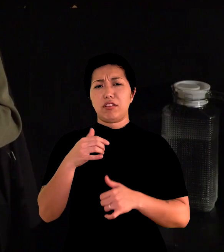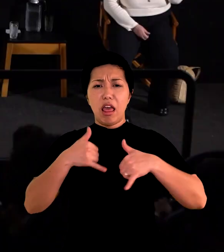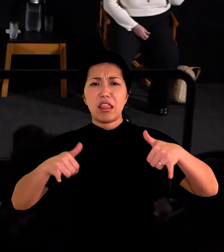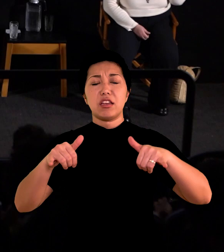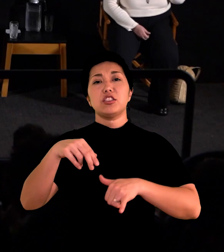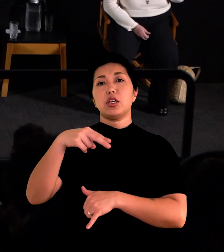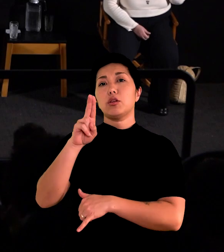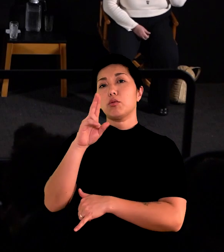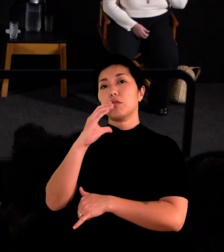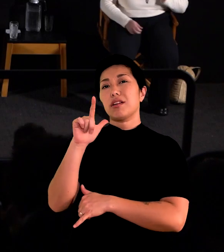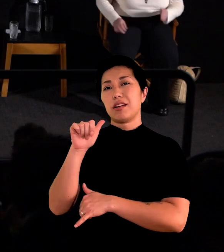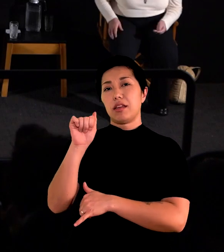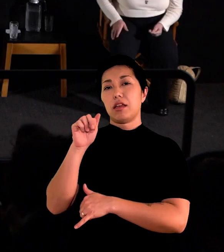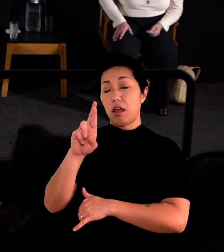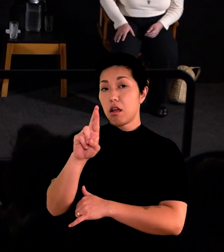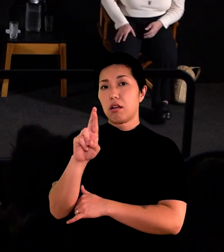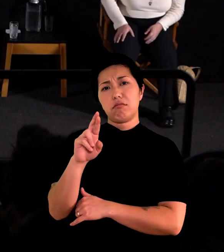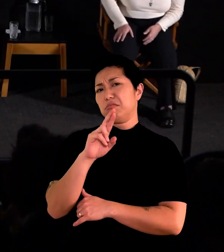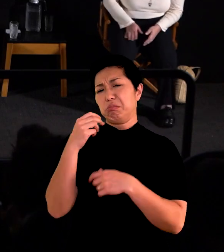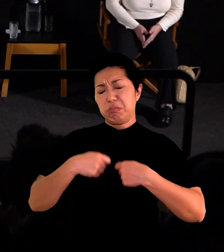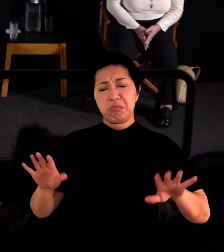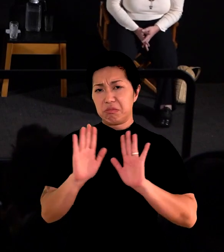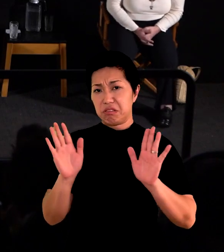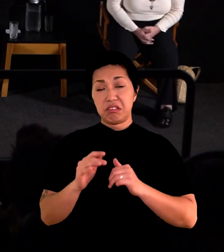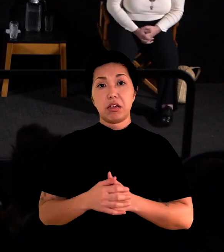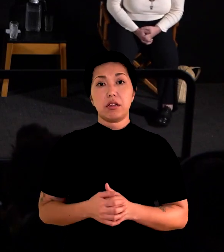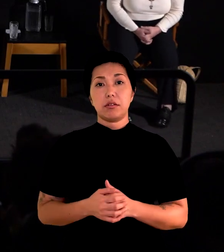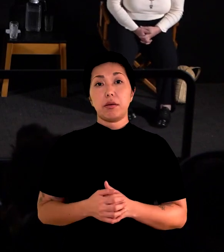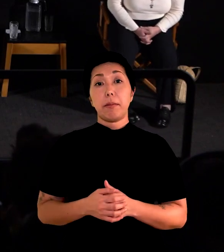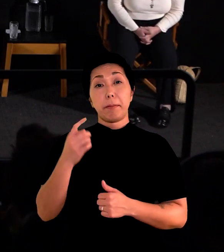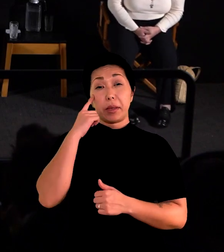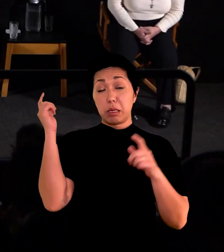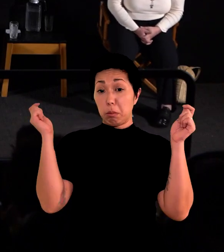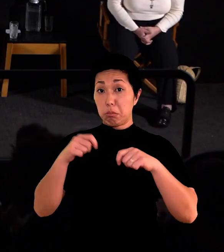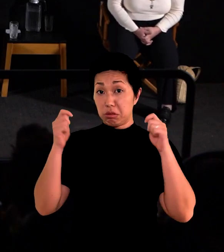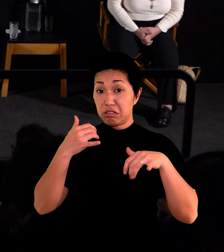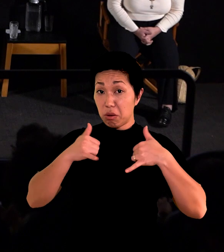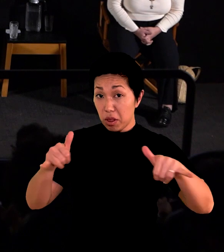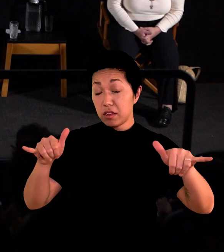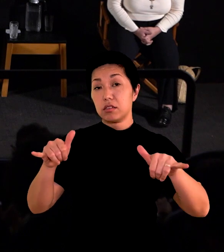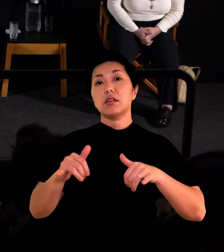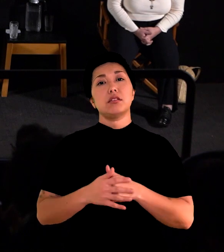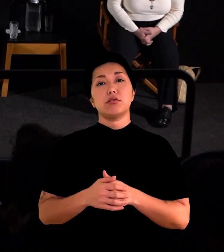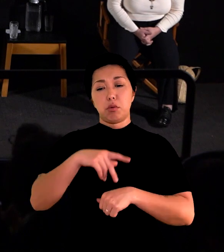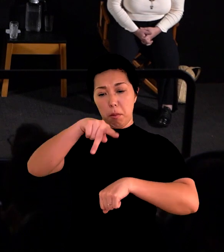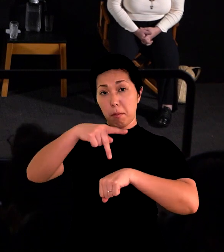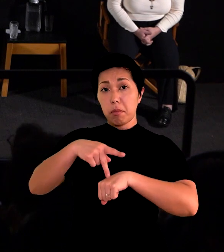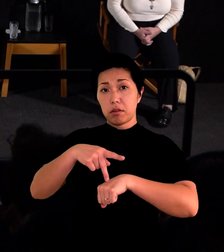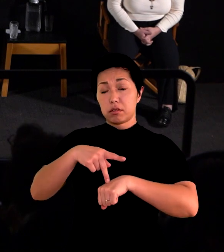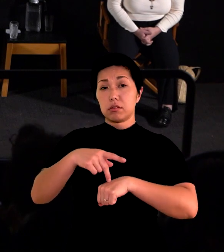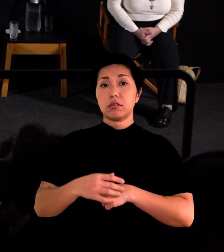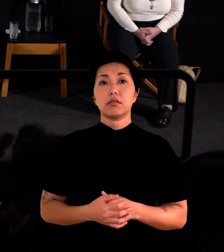Acho que nuclear, é claro, não é alternativa nem é necessário, na verdade, né? Em termos assim de